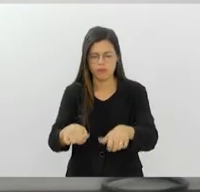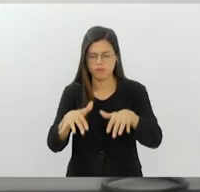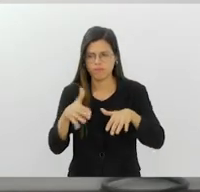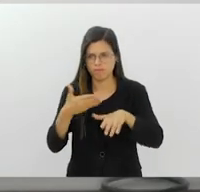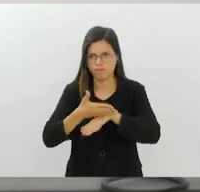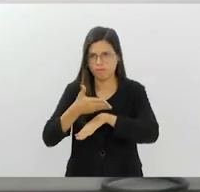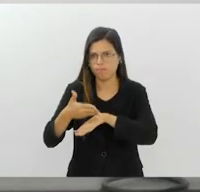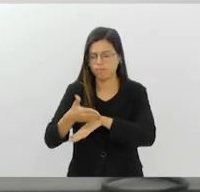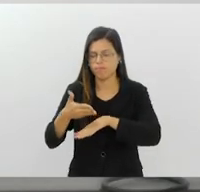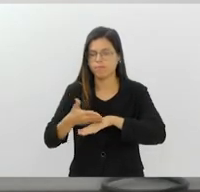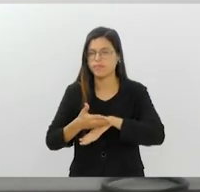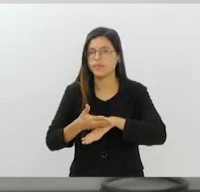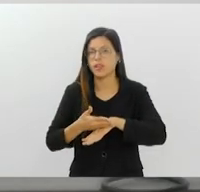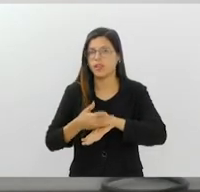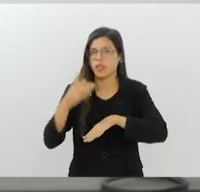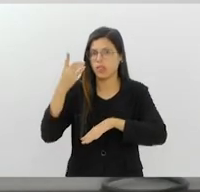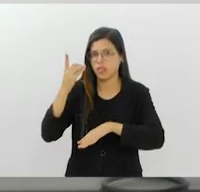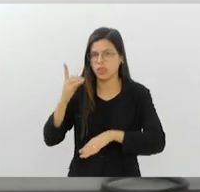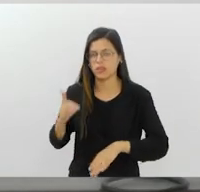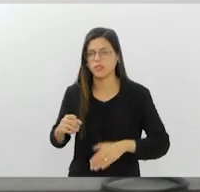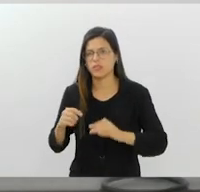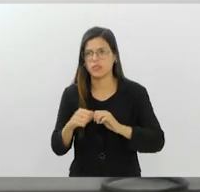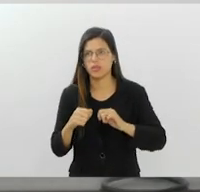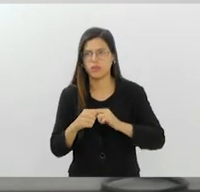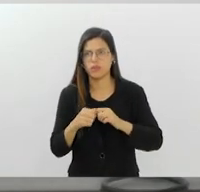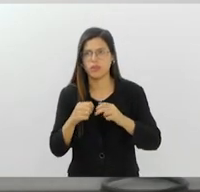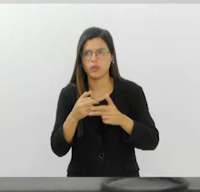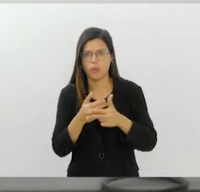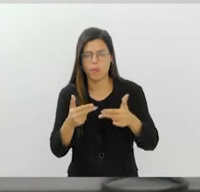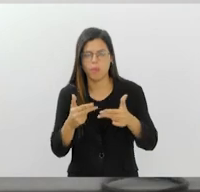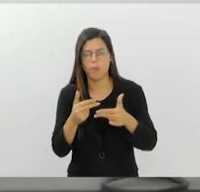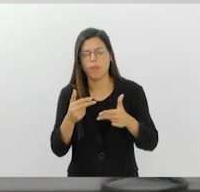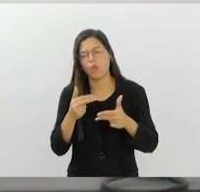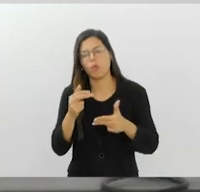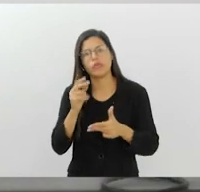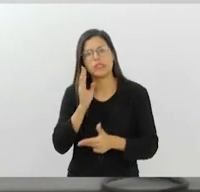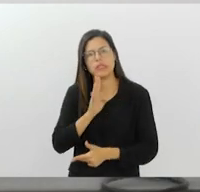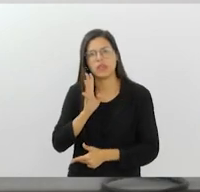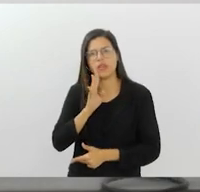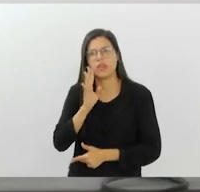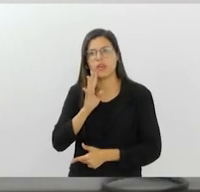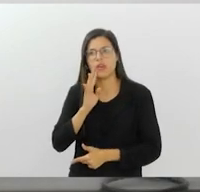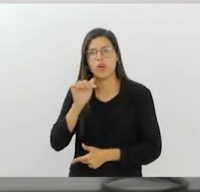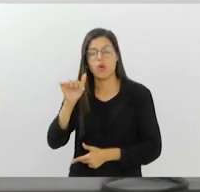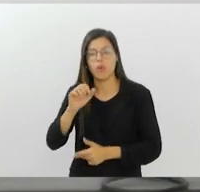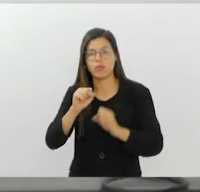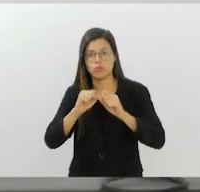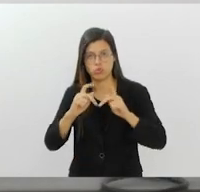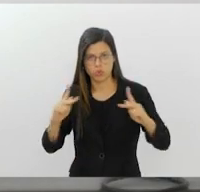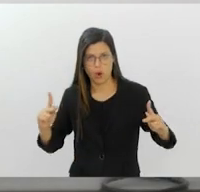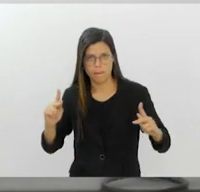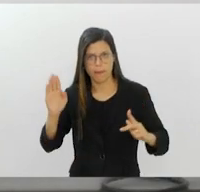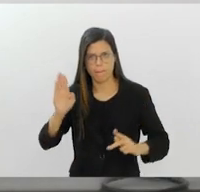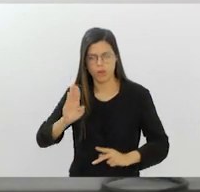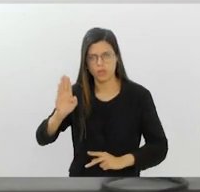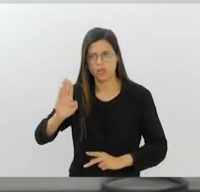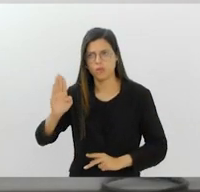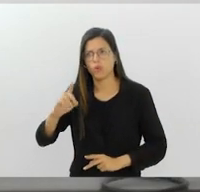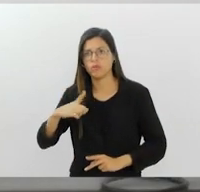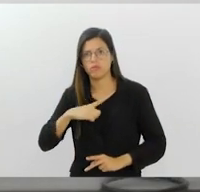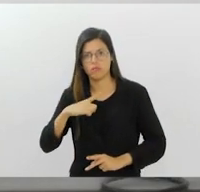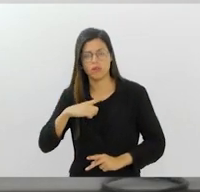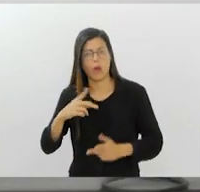Ô Dani a gente fez uma coisa bacana que o negro Gum participou que foi no shopping Botafogo teve uma cena de